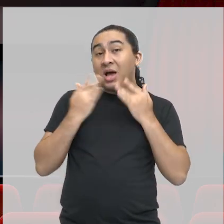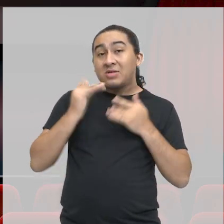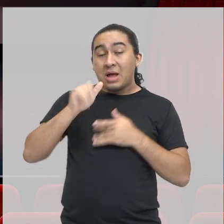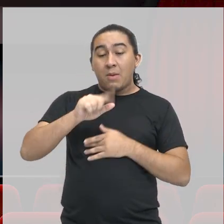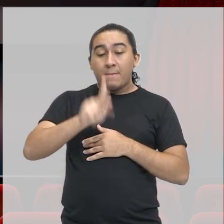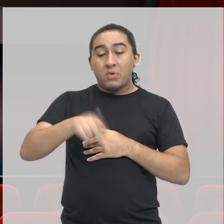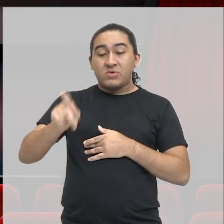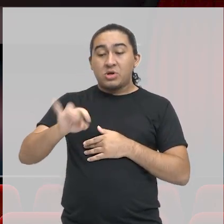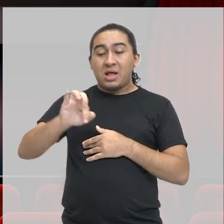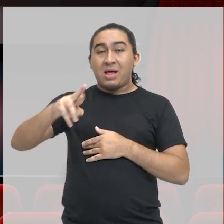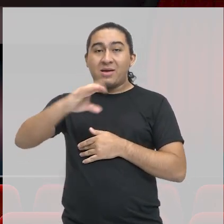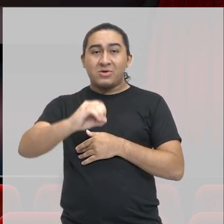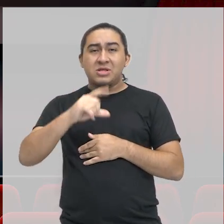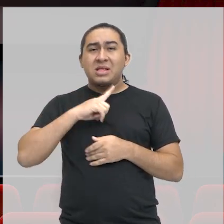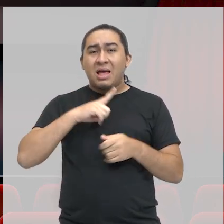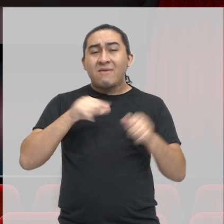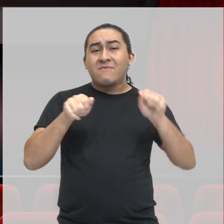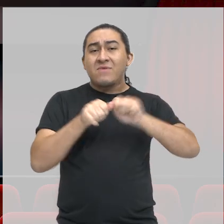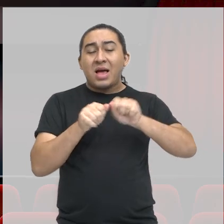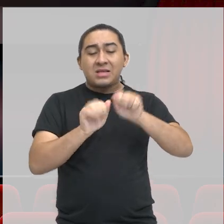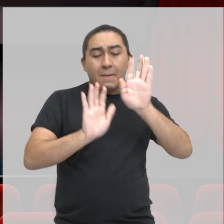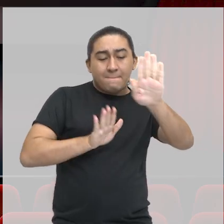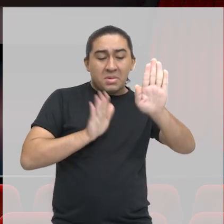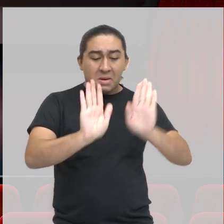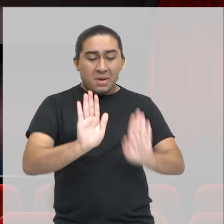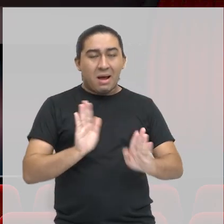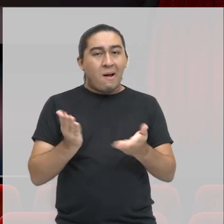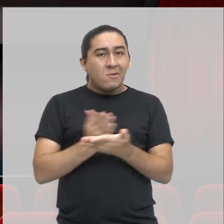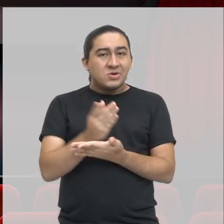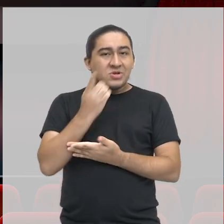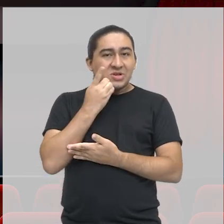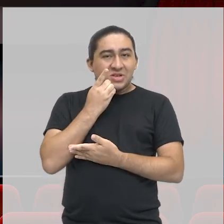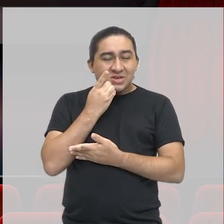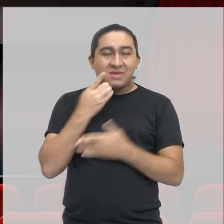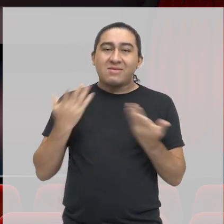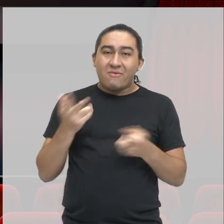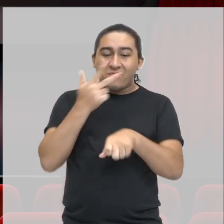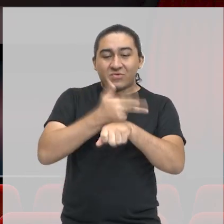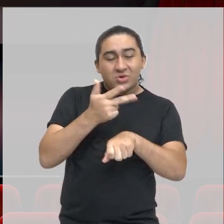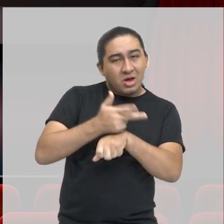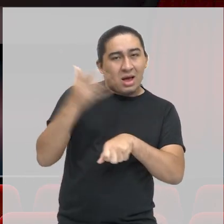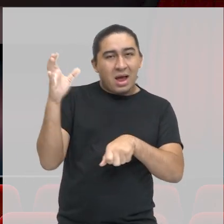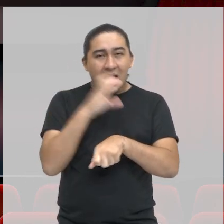vai fazer algumas mímicas para vocês de algumas situações cotidianas.